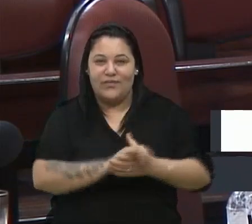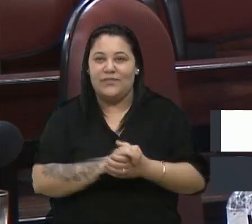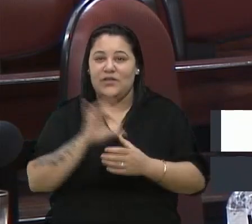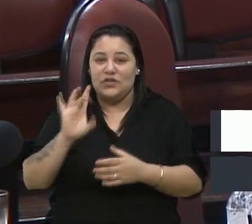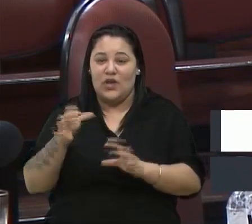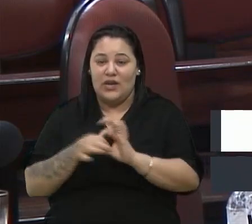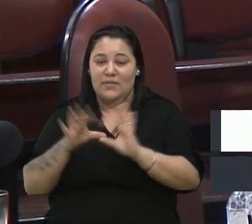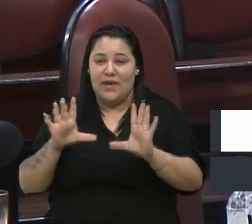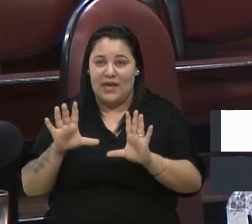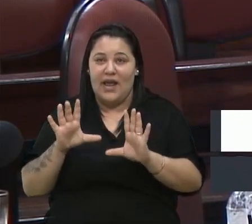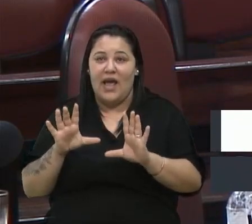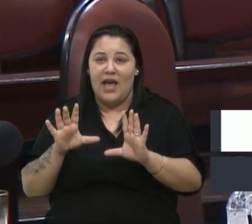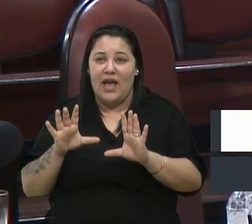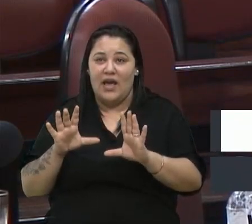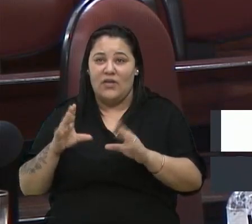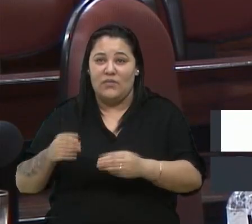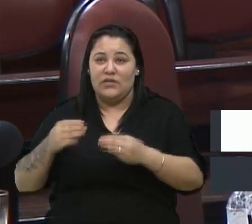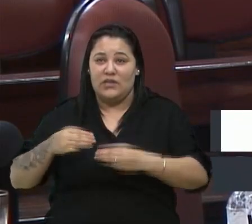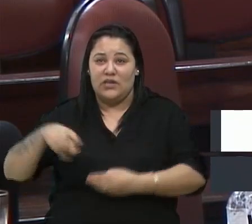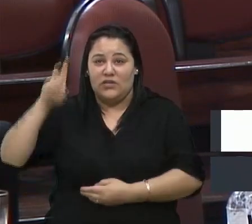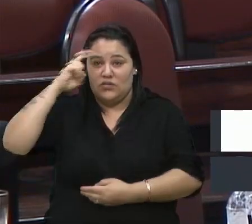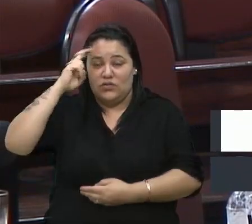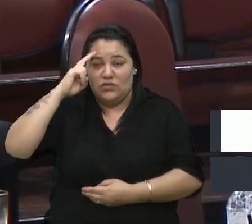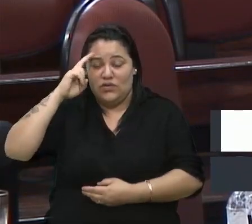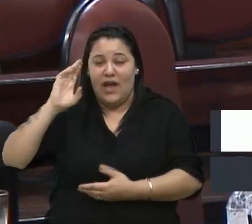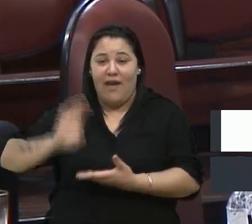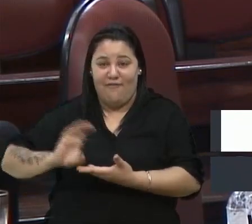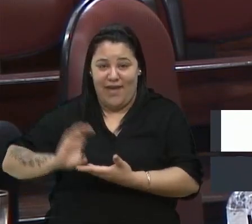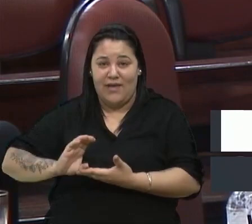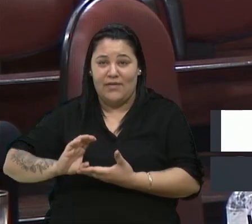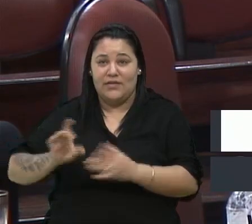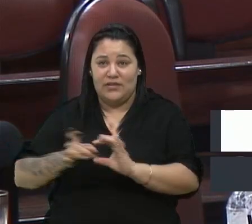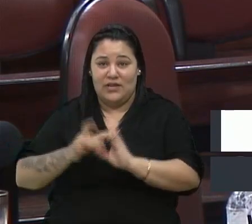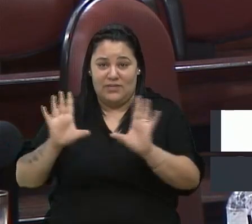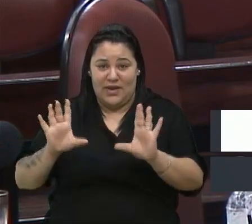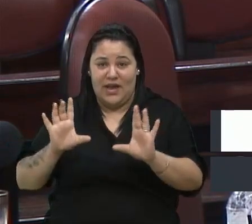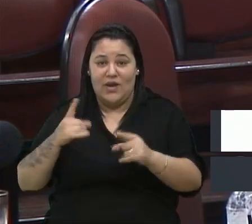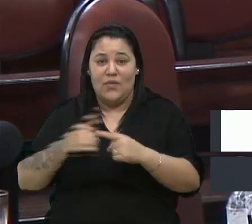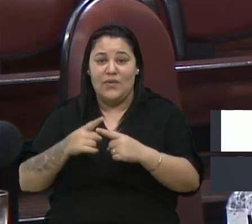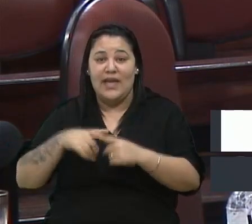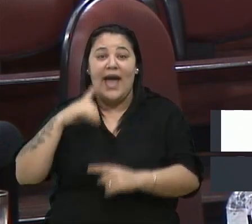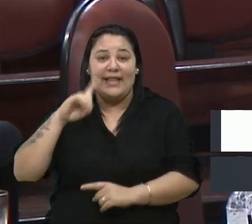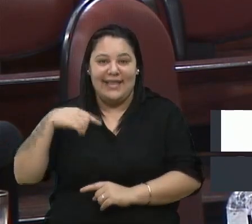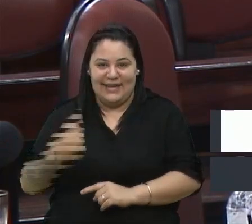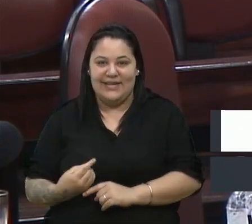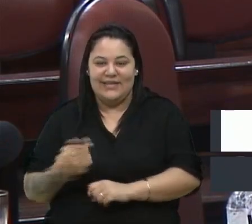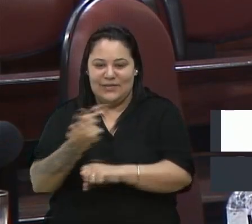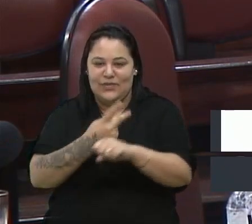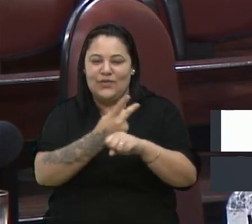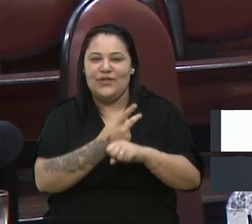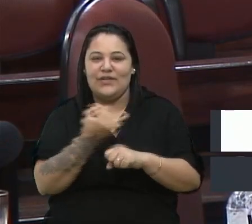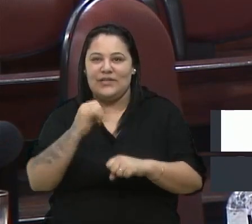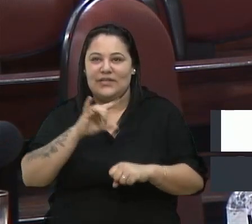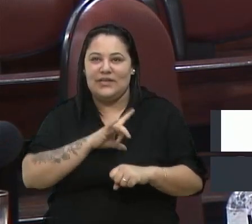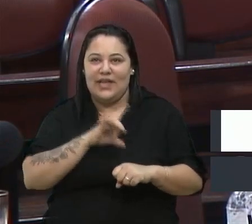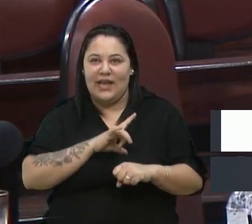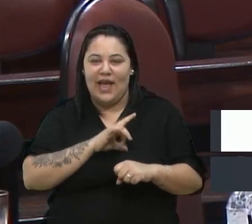foi lá conversar com o Ministério da Cultura, senão a gente não teria nem recurso pela Lei Rouanet. O senhor sabia disso? Então, se acontecendo a festa da uva é por causa da